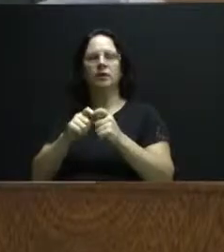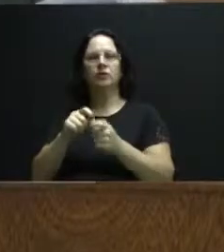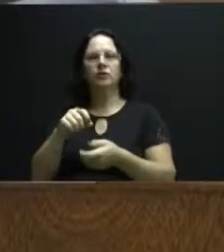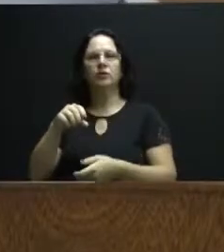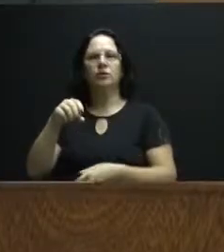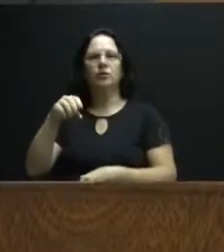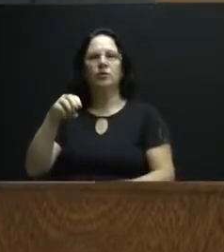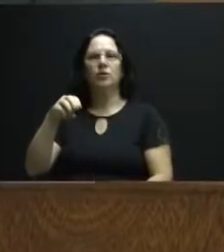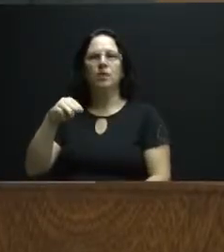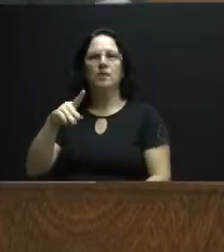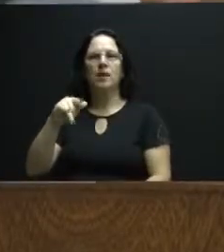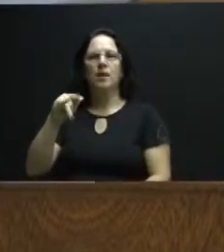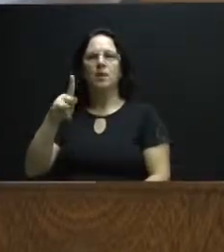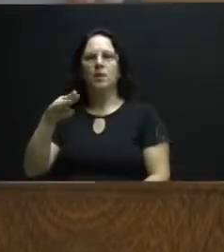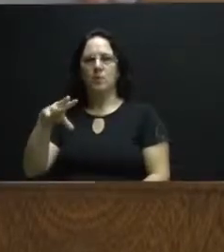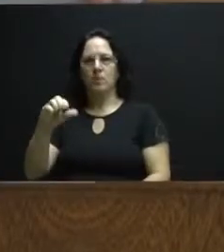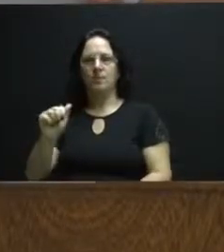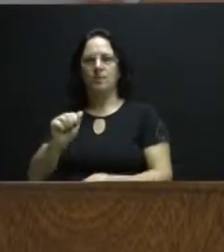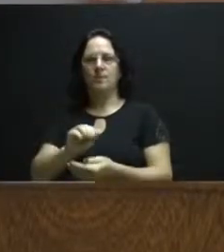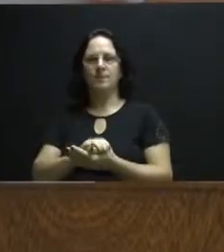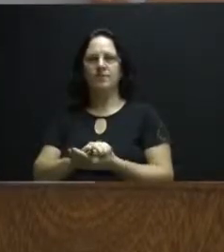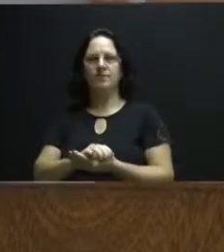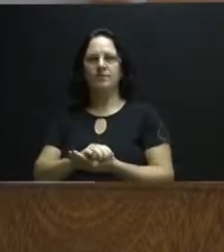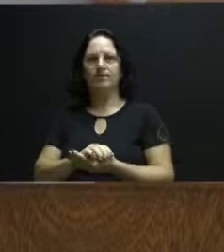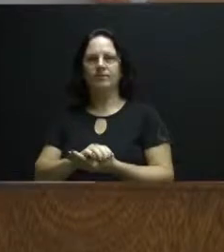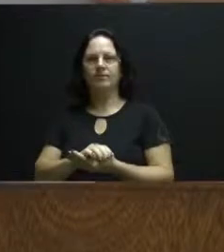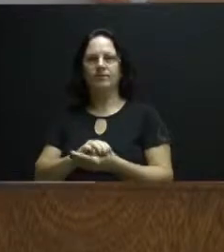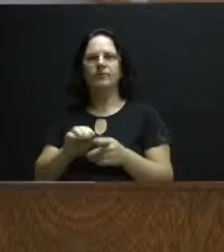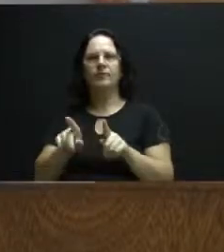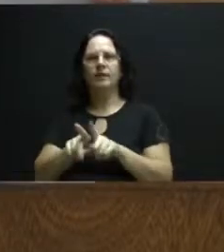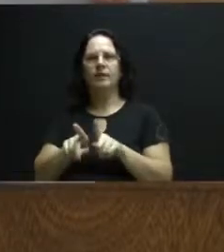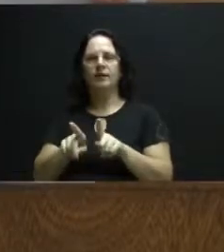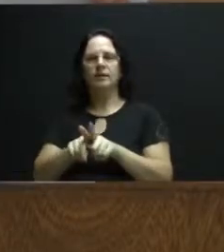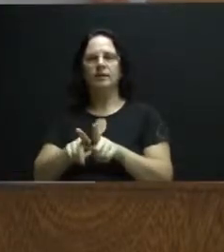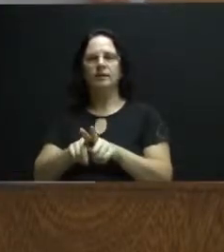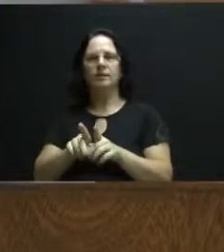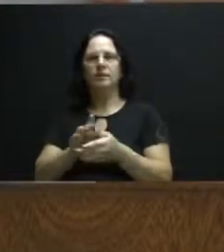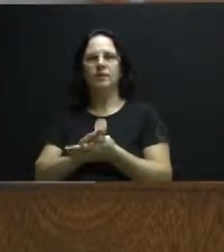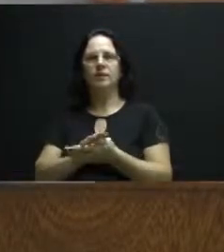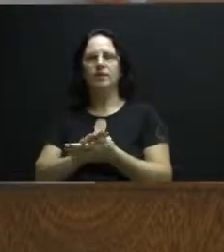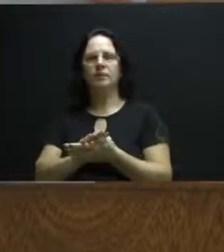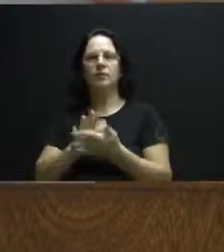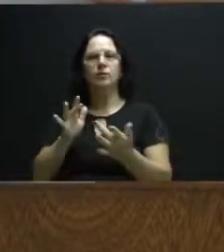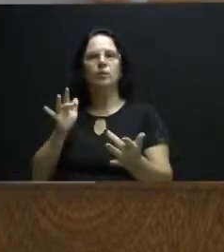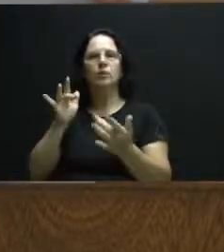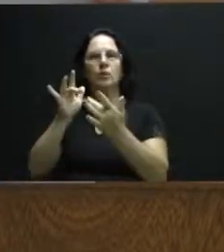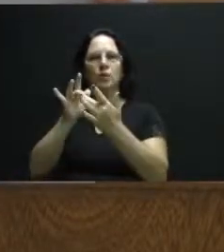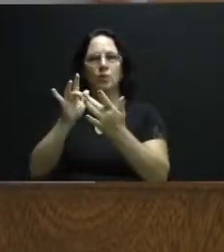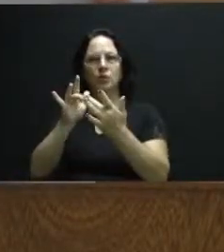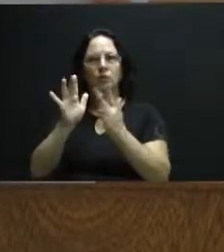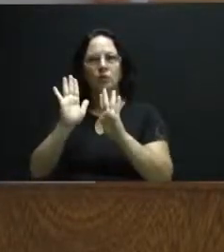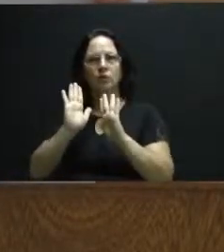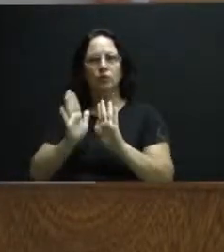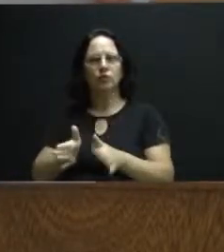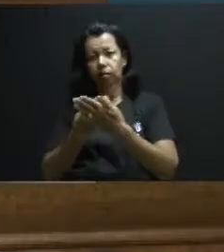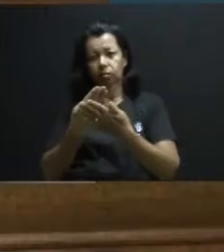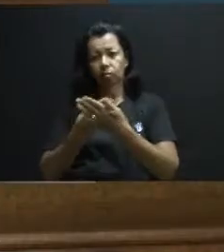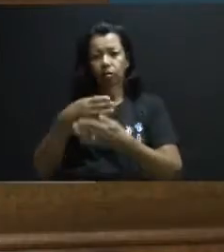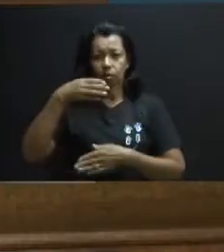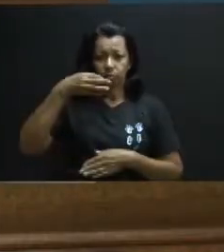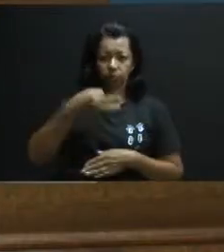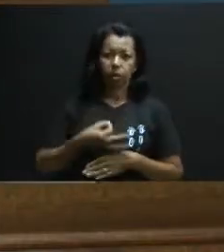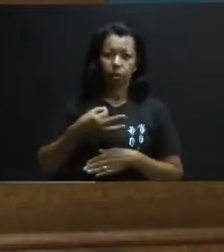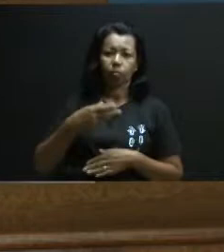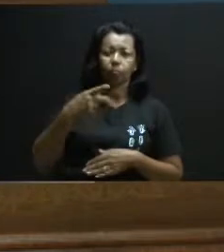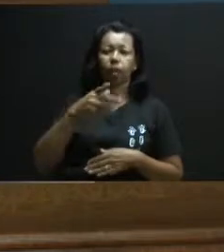o quarto processo é o projeto de lei número 141 barra 2018 do vereador agnaldo alves de araújo que